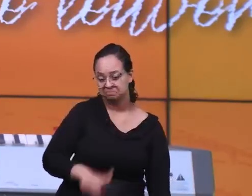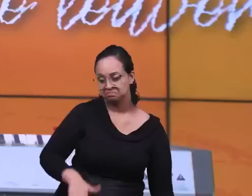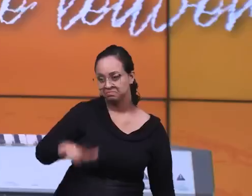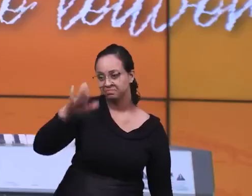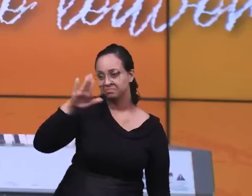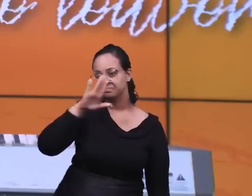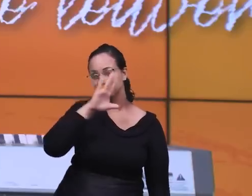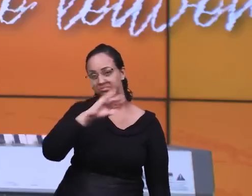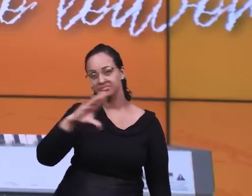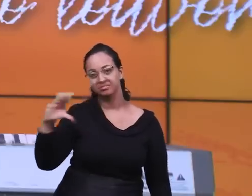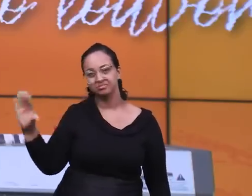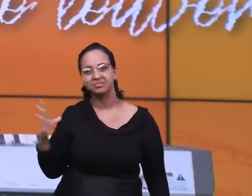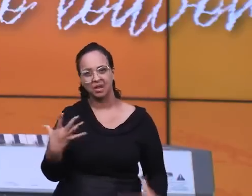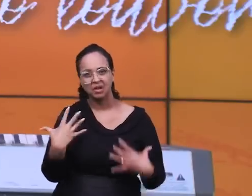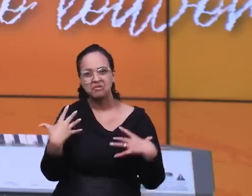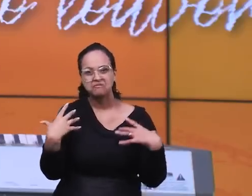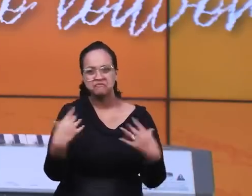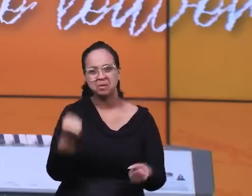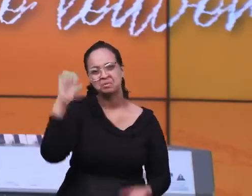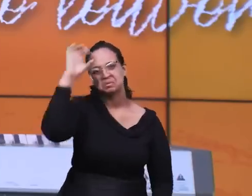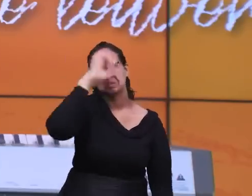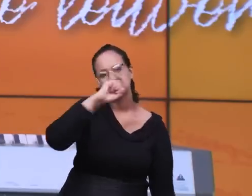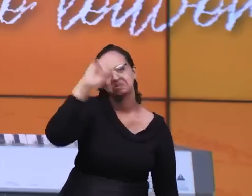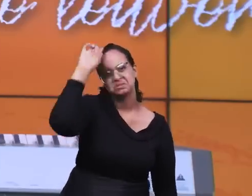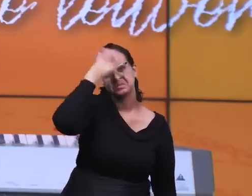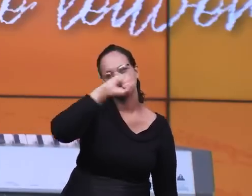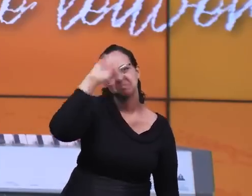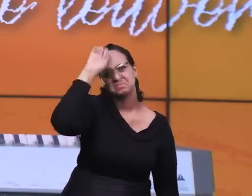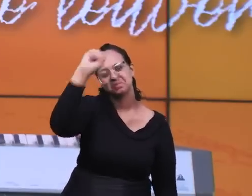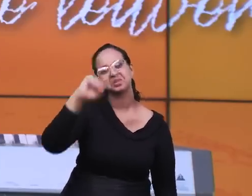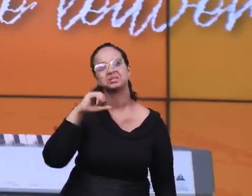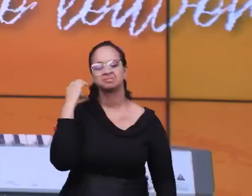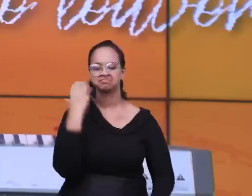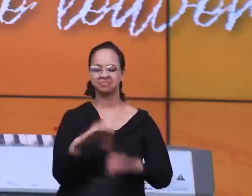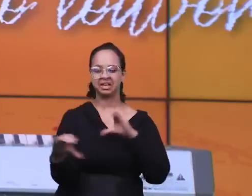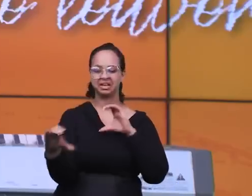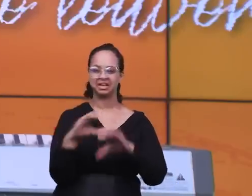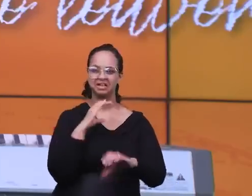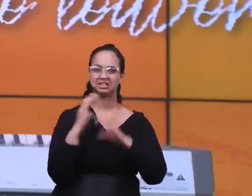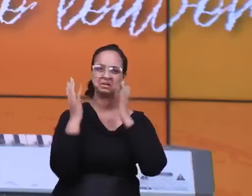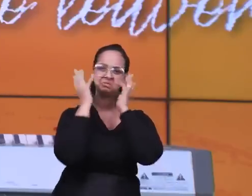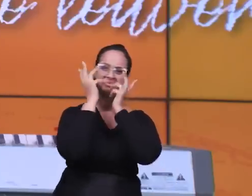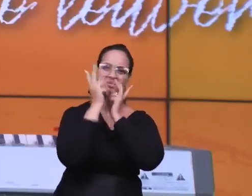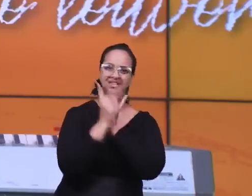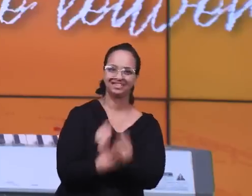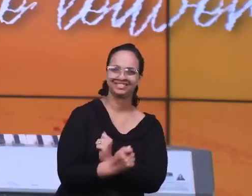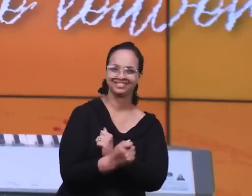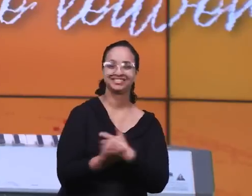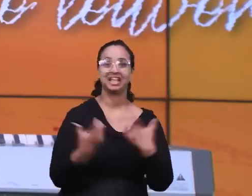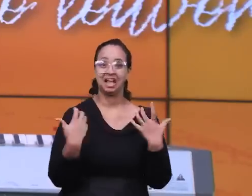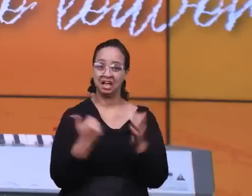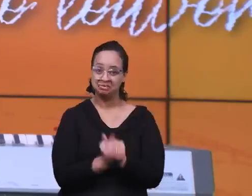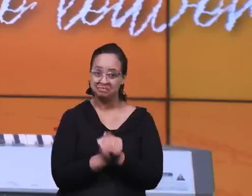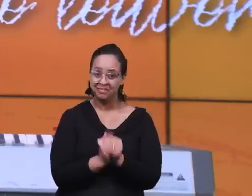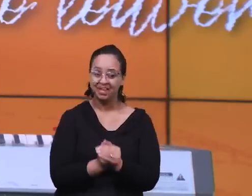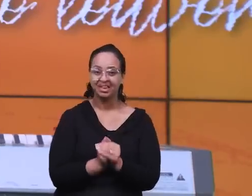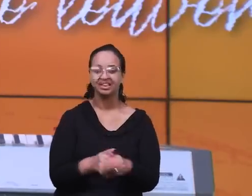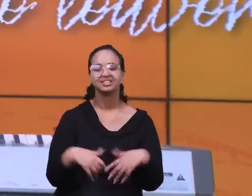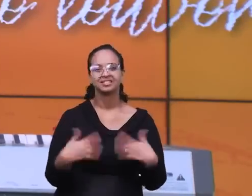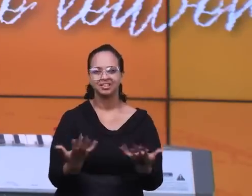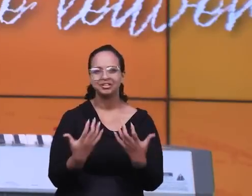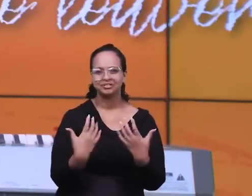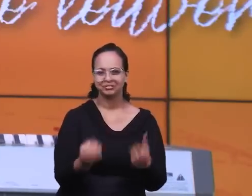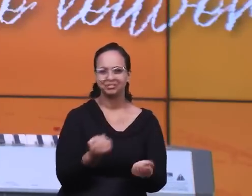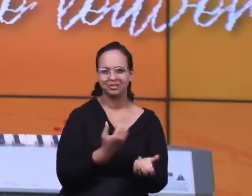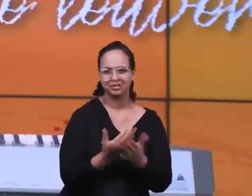classes. Então vamos aprender bastante para tocarmos bem bonito para o nosso Senhor. Amém? Então